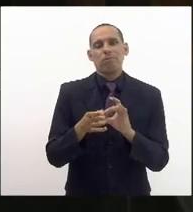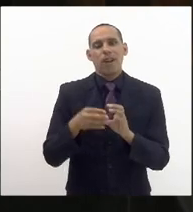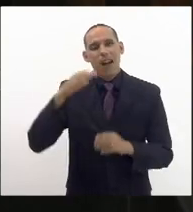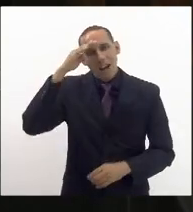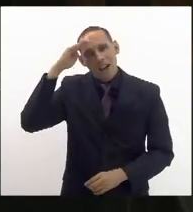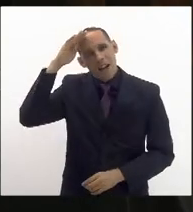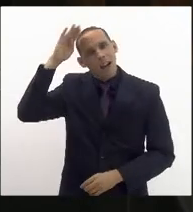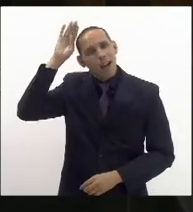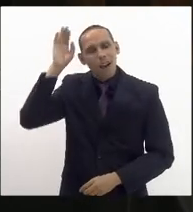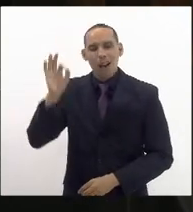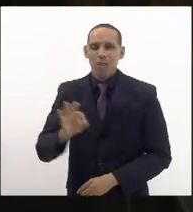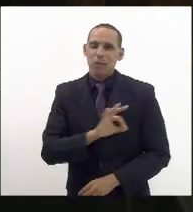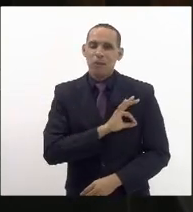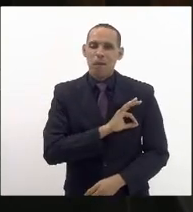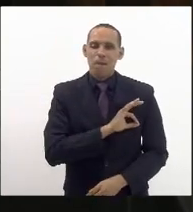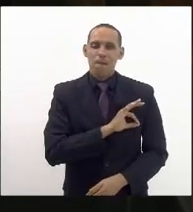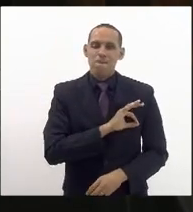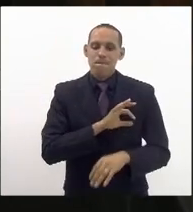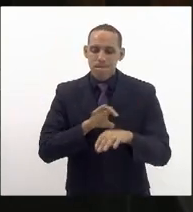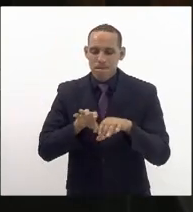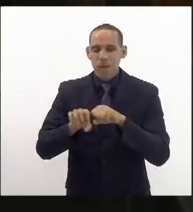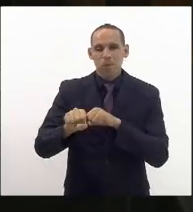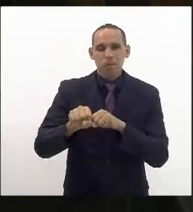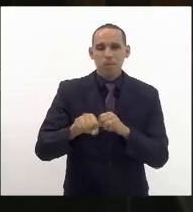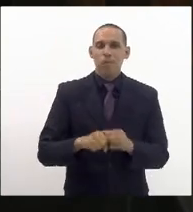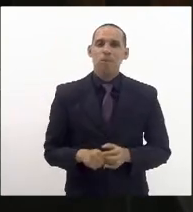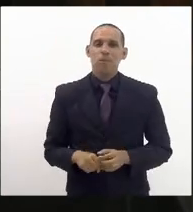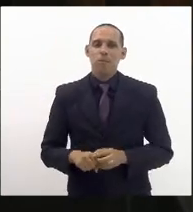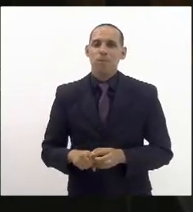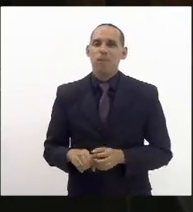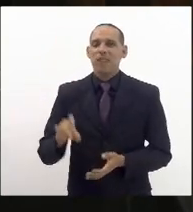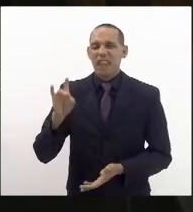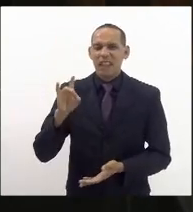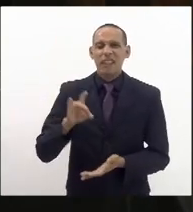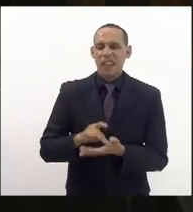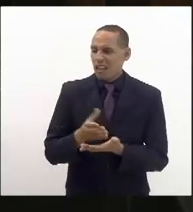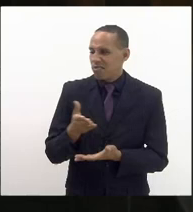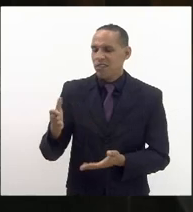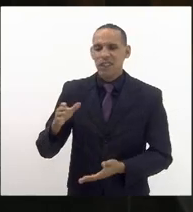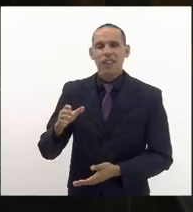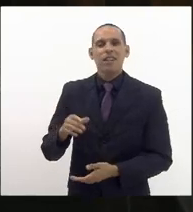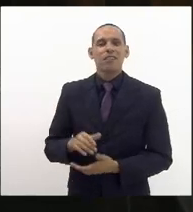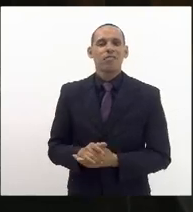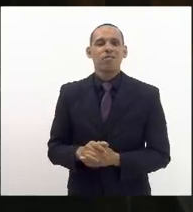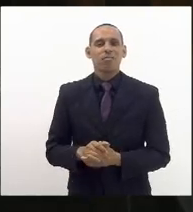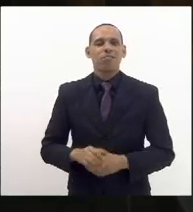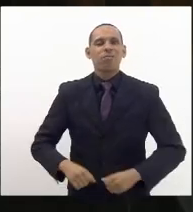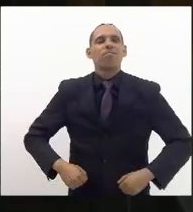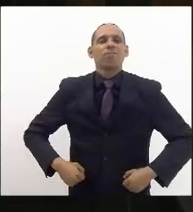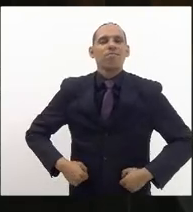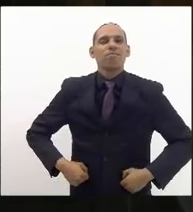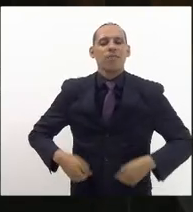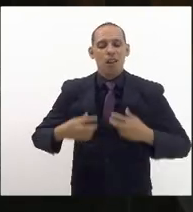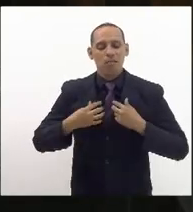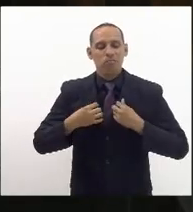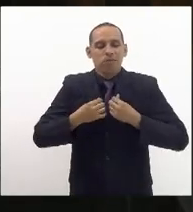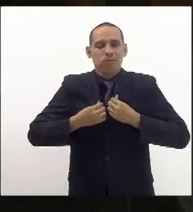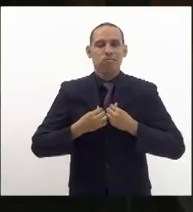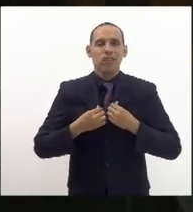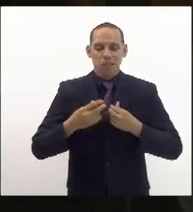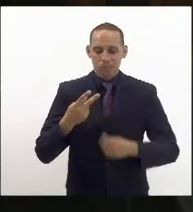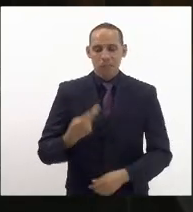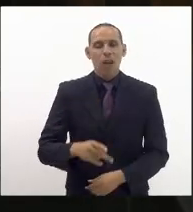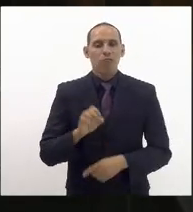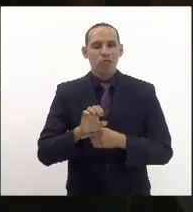de Polícia, formando-se verdadeiros heróis de farda para o nosso